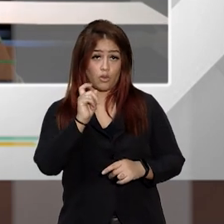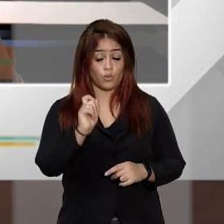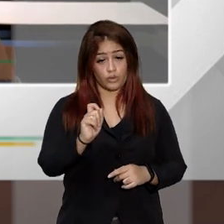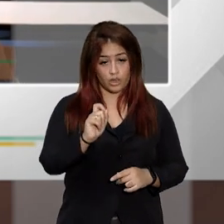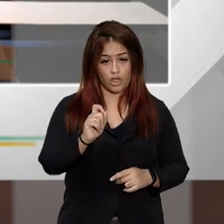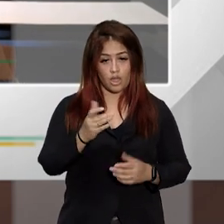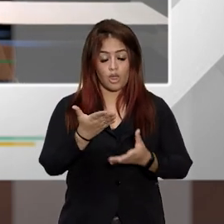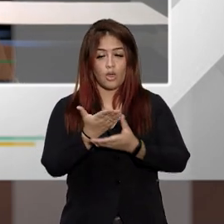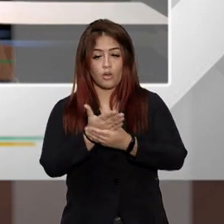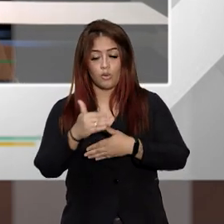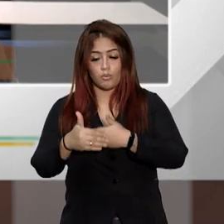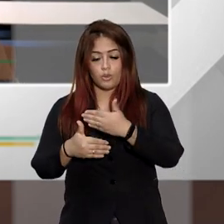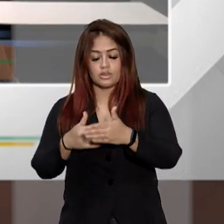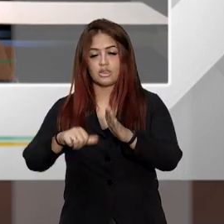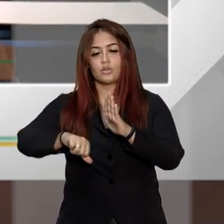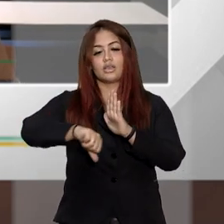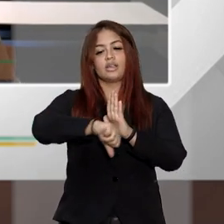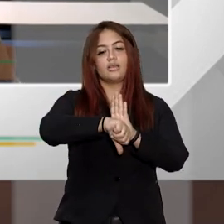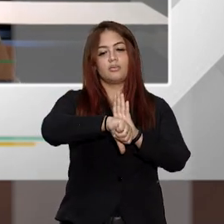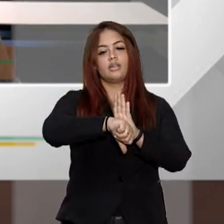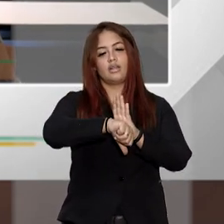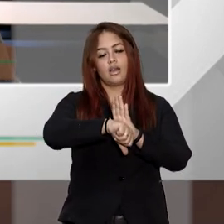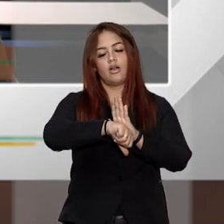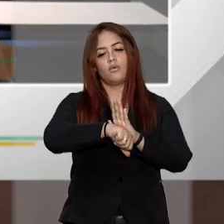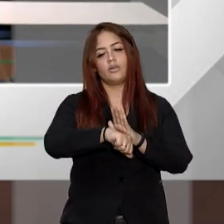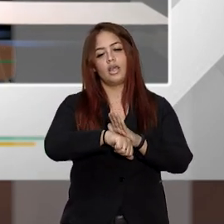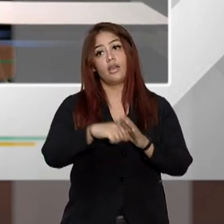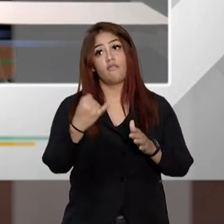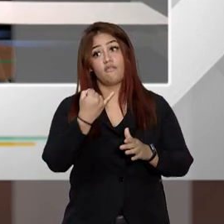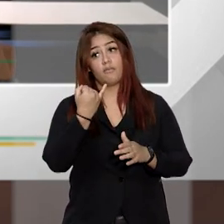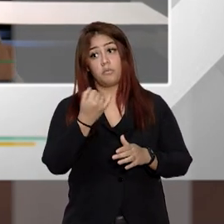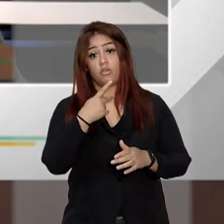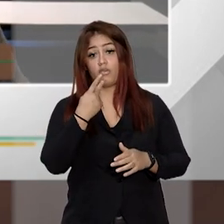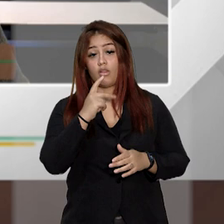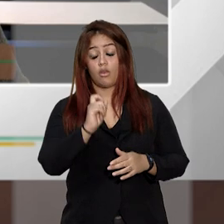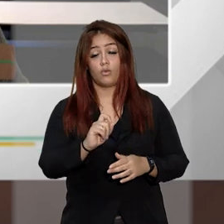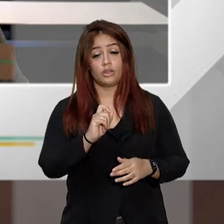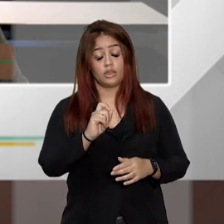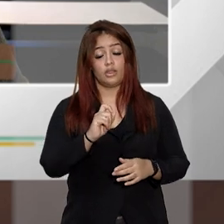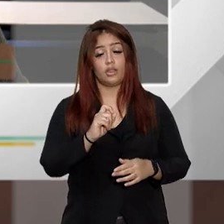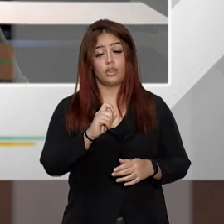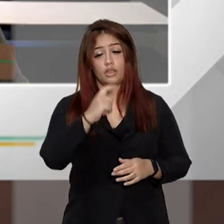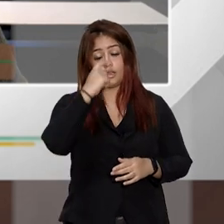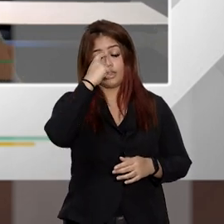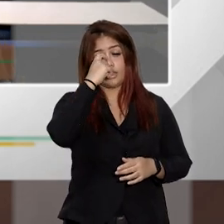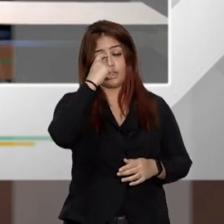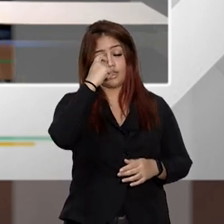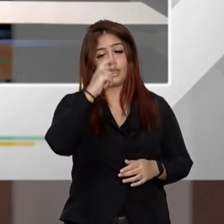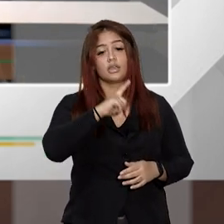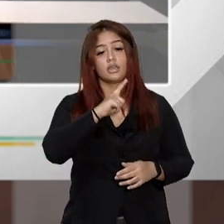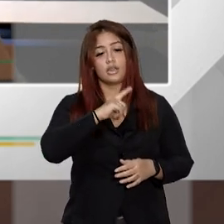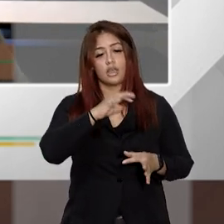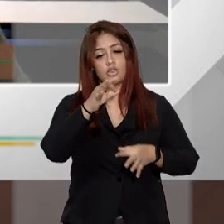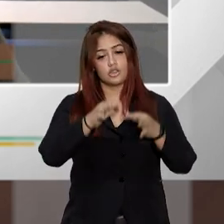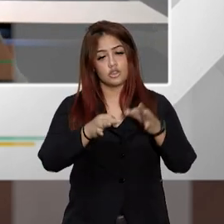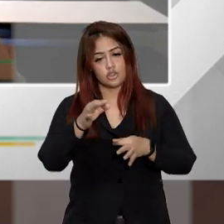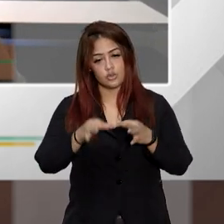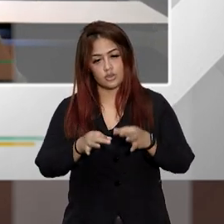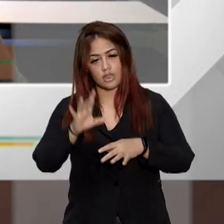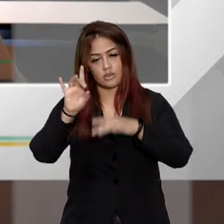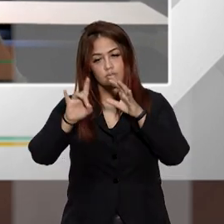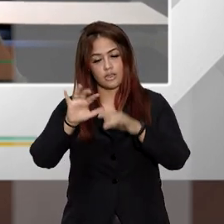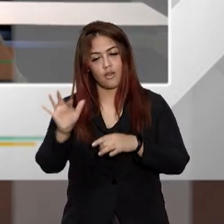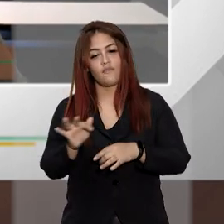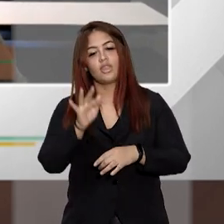aqui que nos processos criminais, ou seja, tratando de processos criminais, que perante os juizados